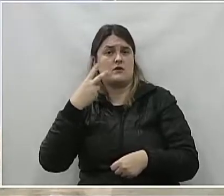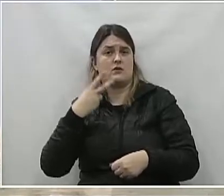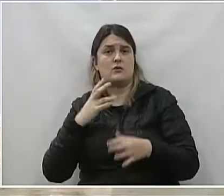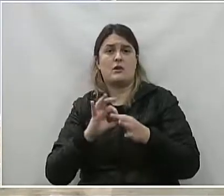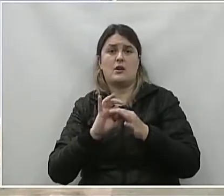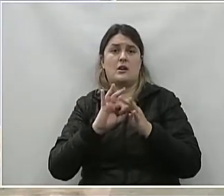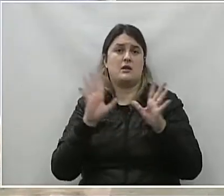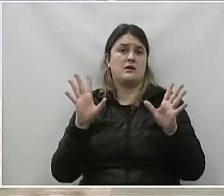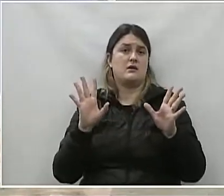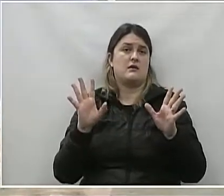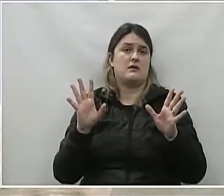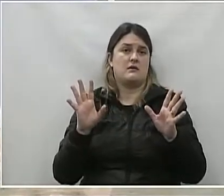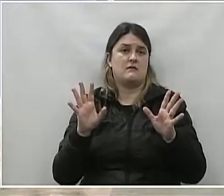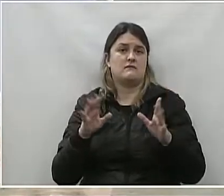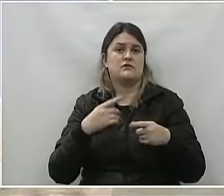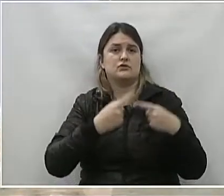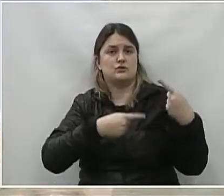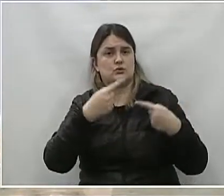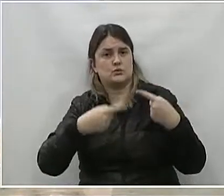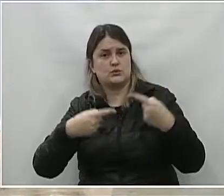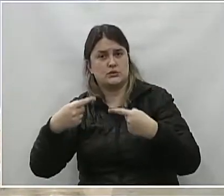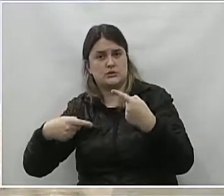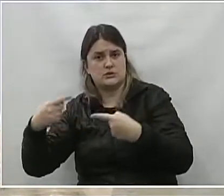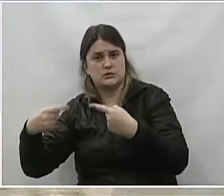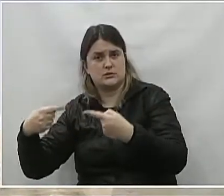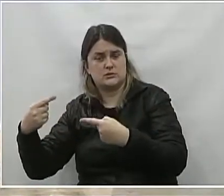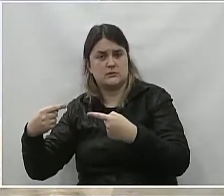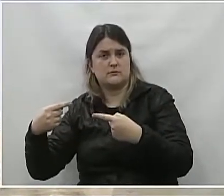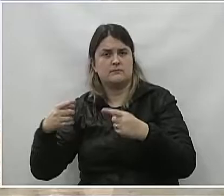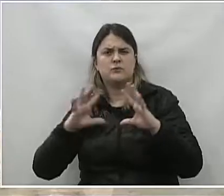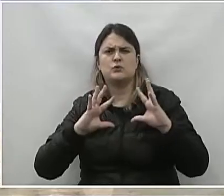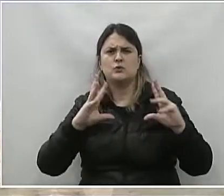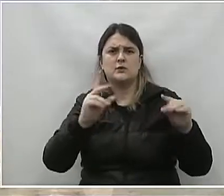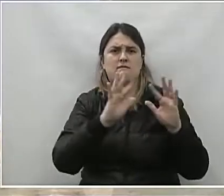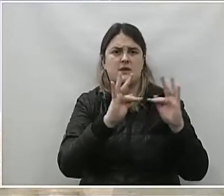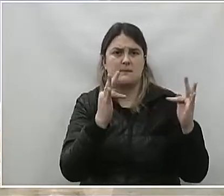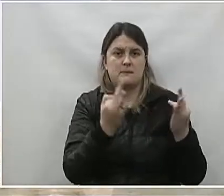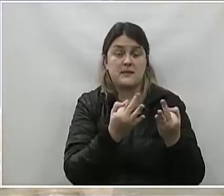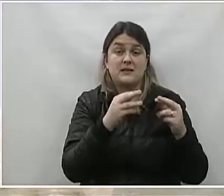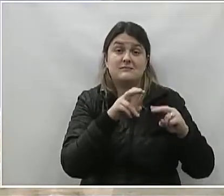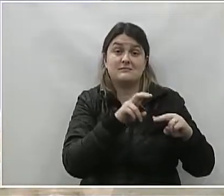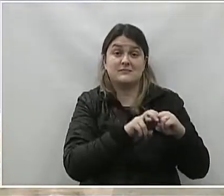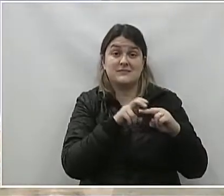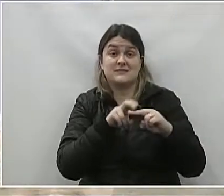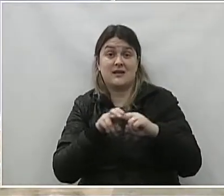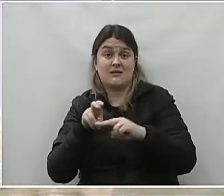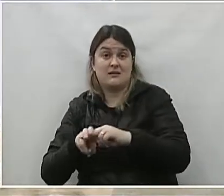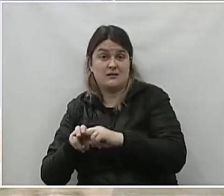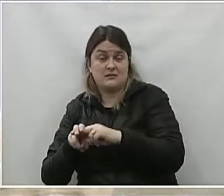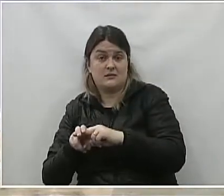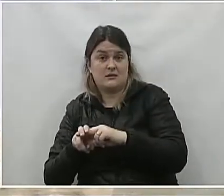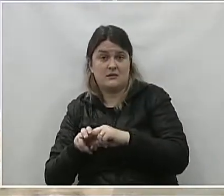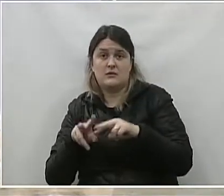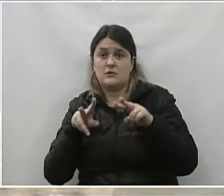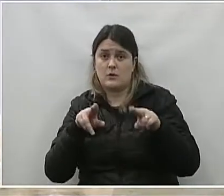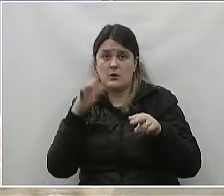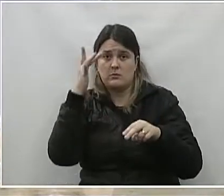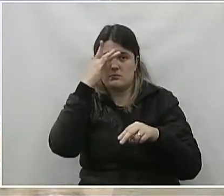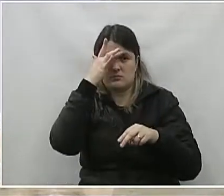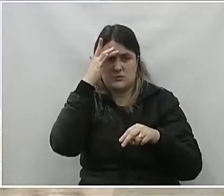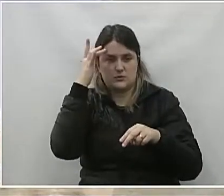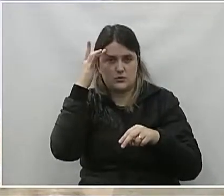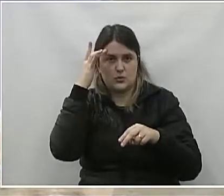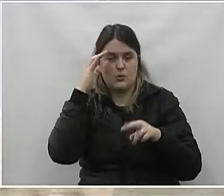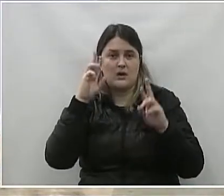disposição de vocês para a gente discutir, né, com todas as famílias, sentar, né, como pessoas